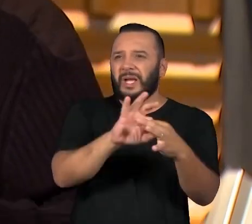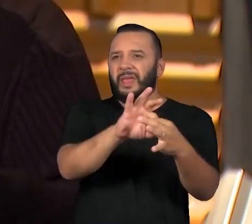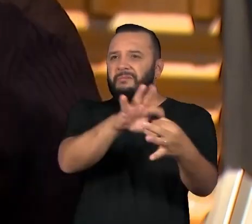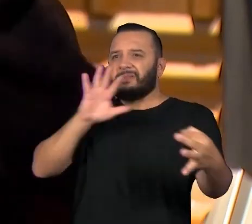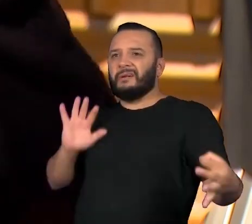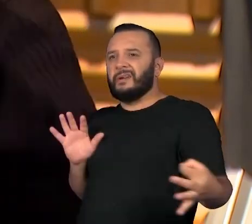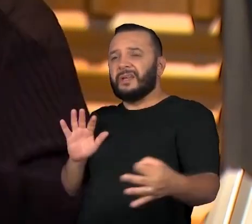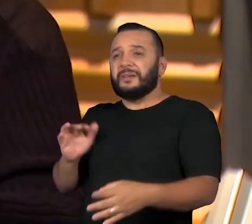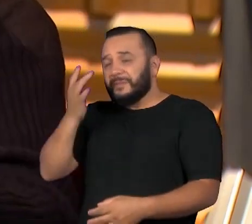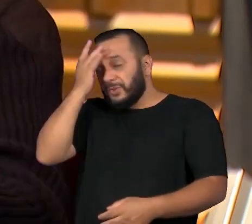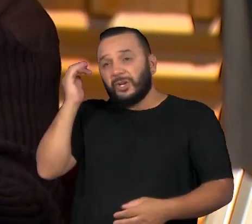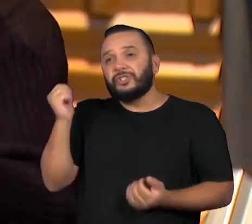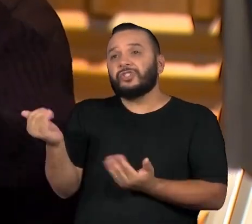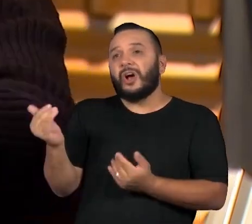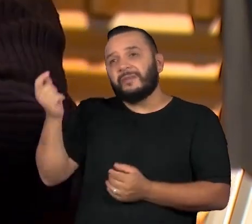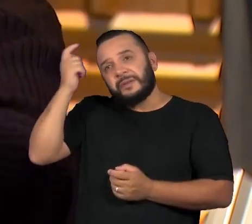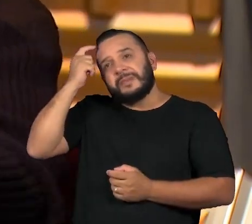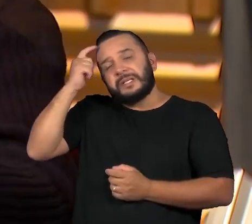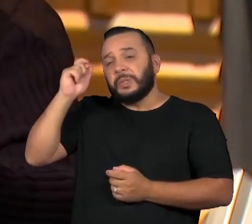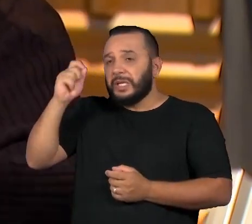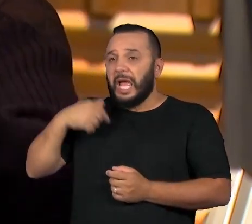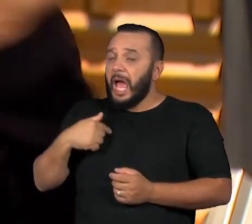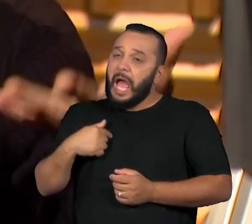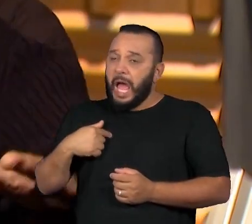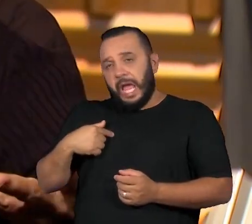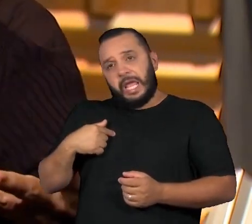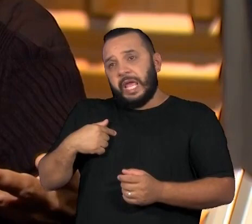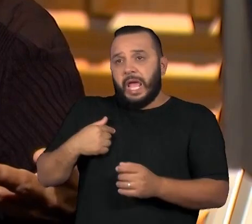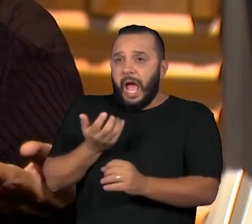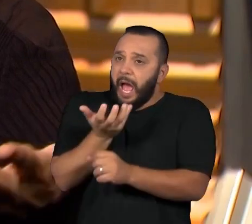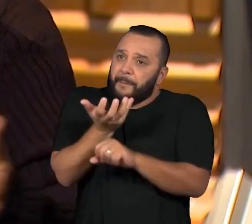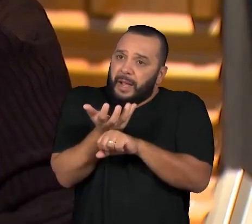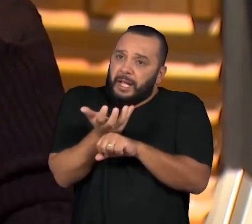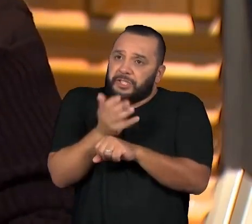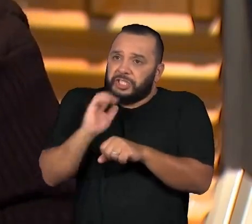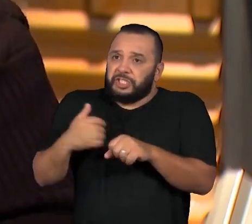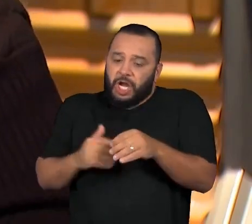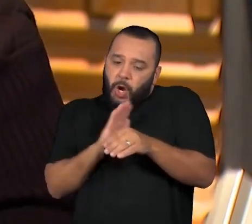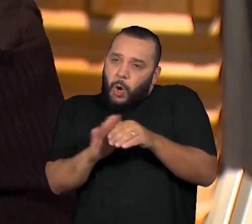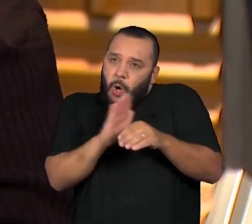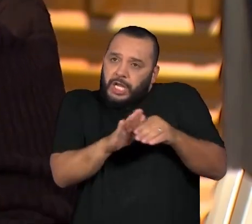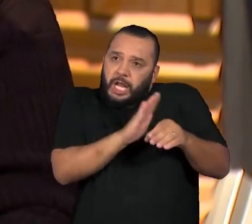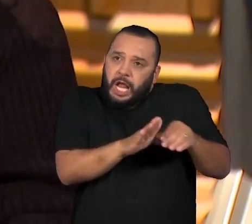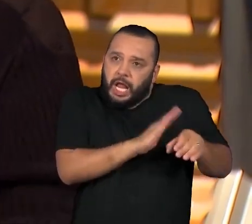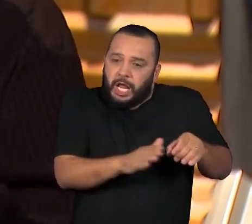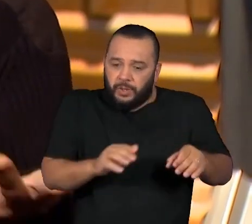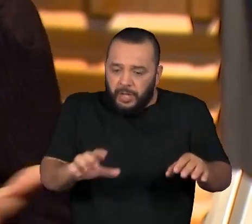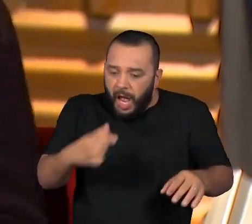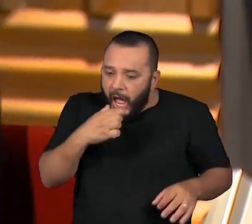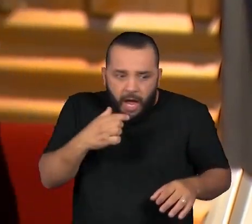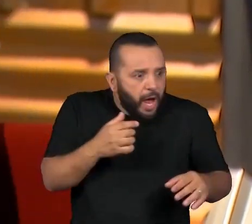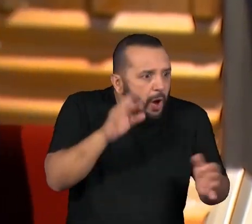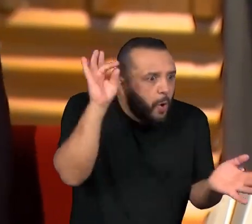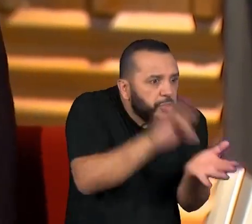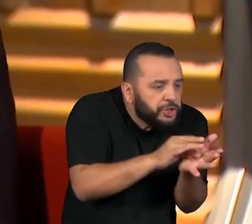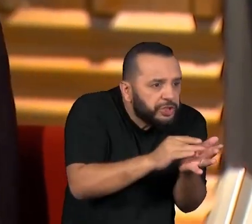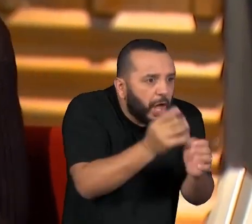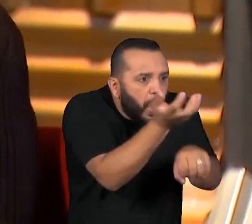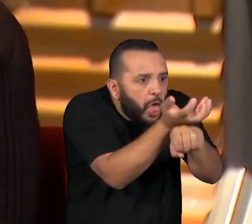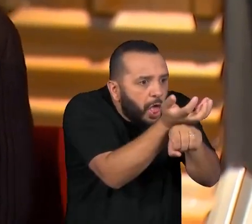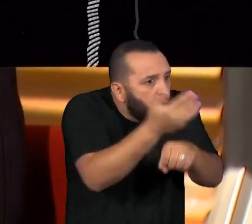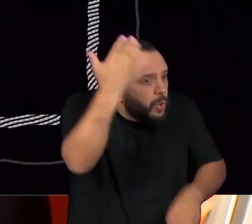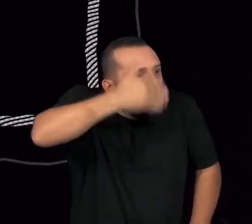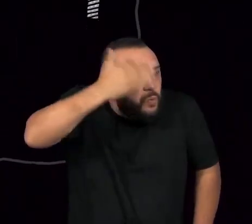mais jovem acha que o abacaxi vem cortado num negocinho de isopor e plástico Meo Pô assim tipo você perde contato né